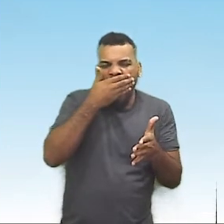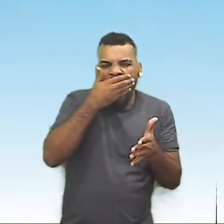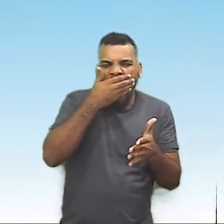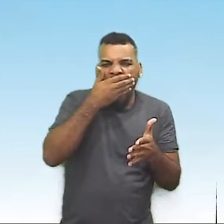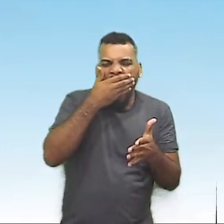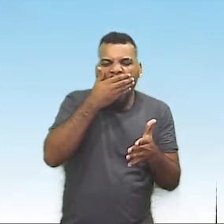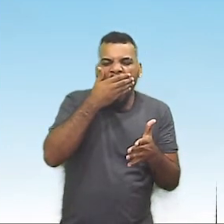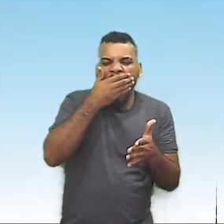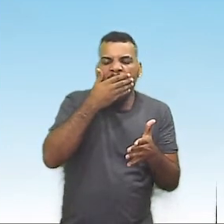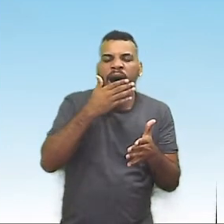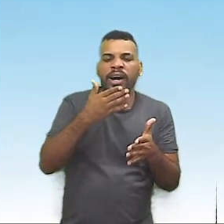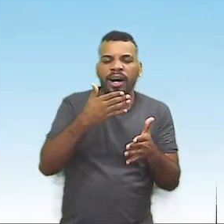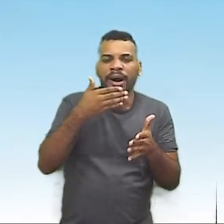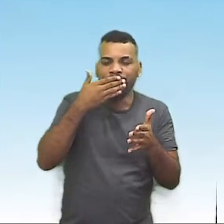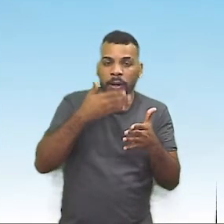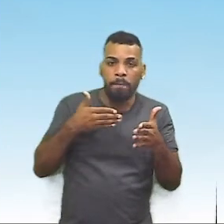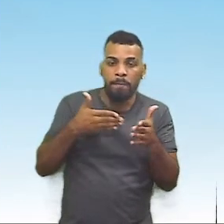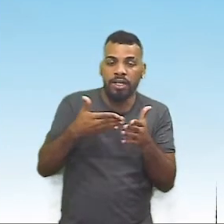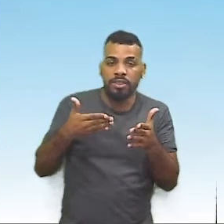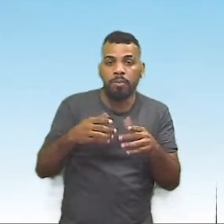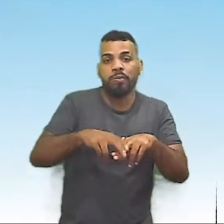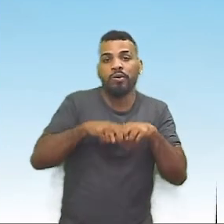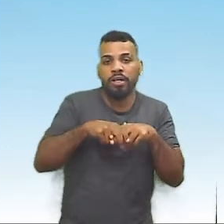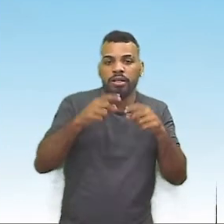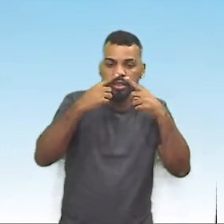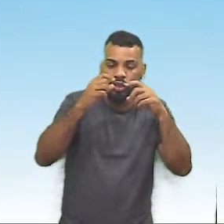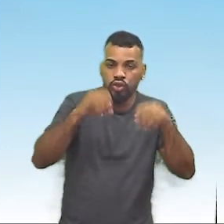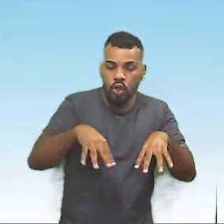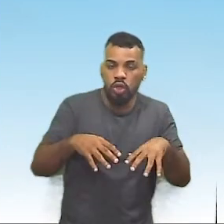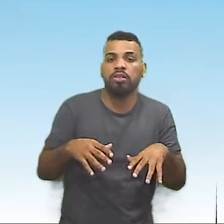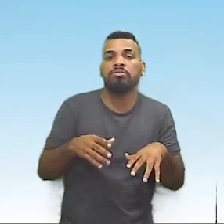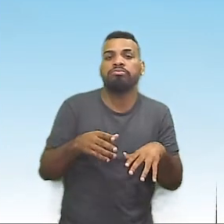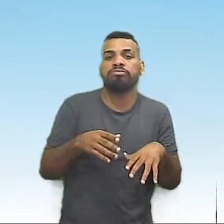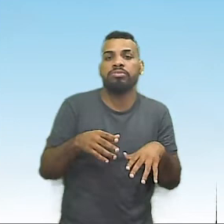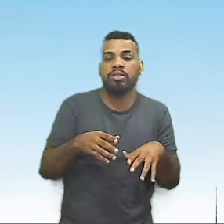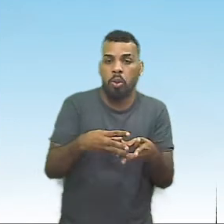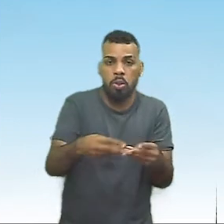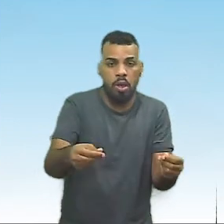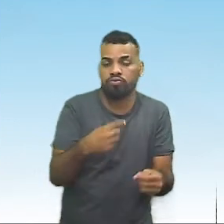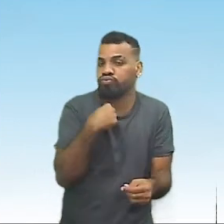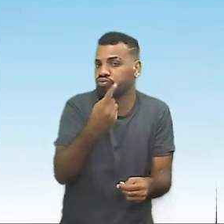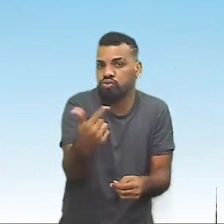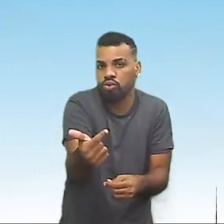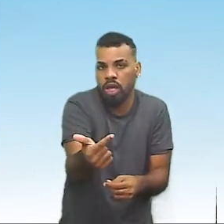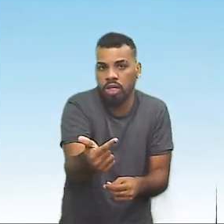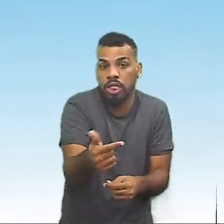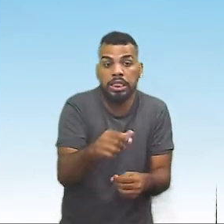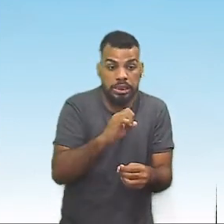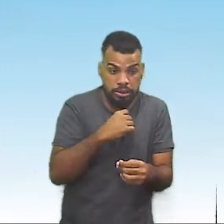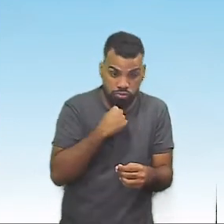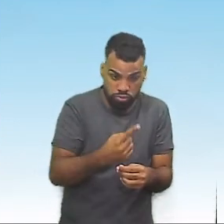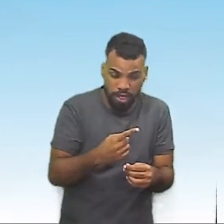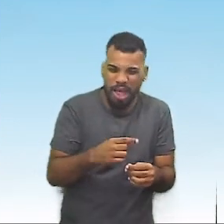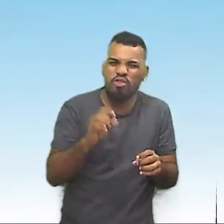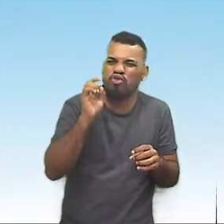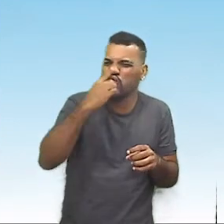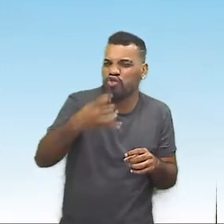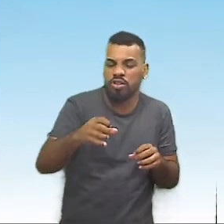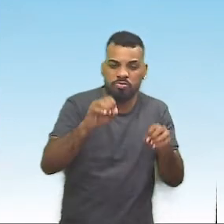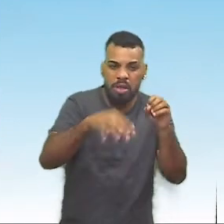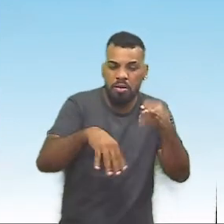se dispersem da atmosfera. E se os poluentes eles não se dispersam da atmosfera, é claro que